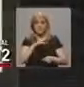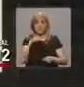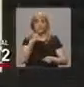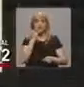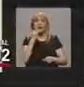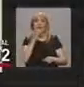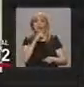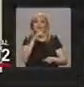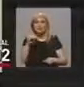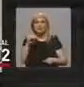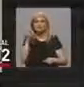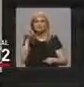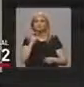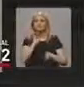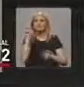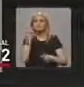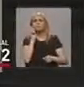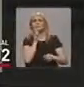referenciado pela polícia política.